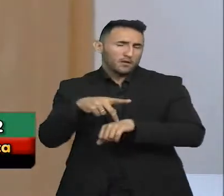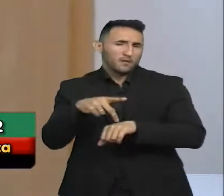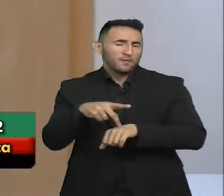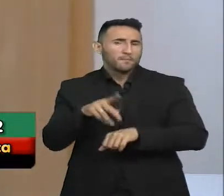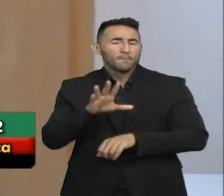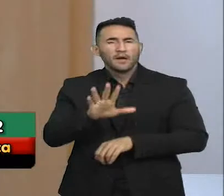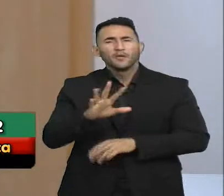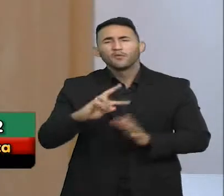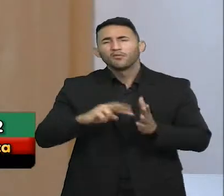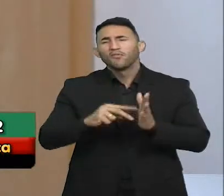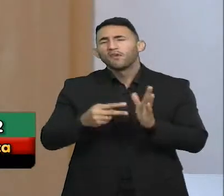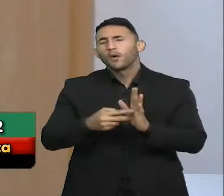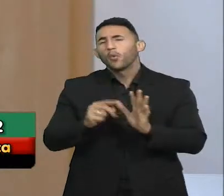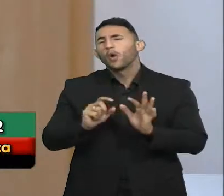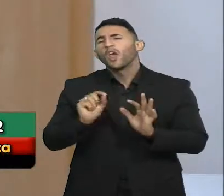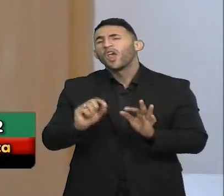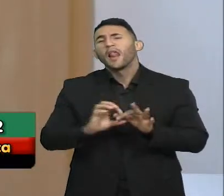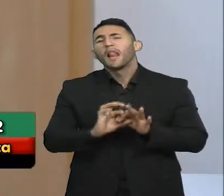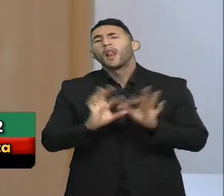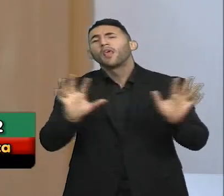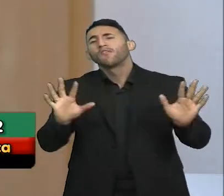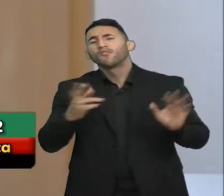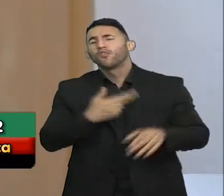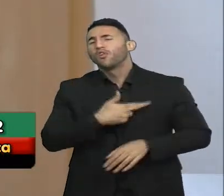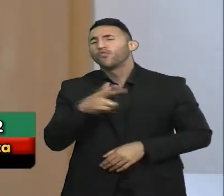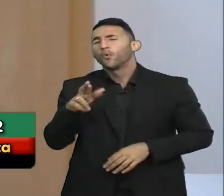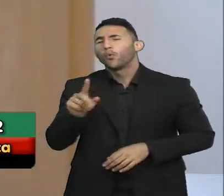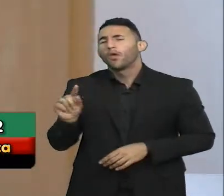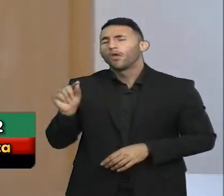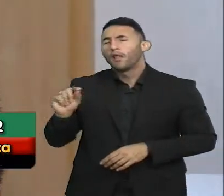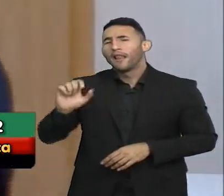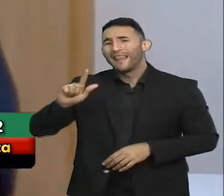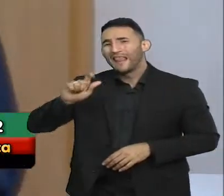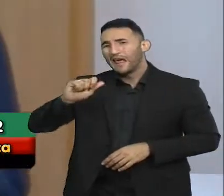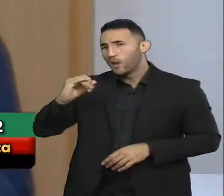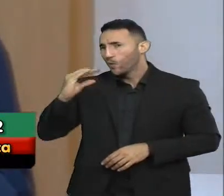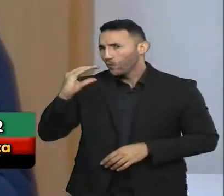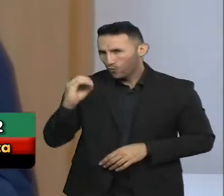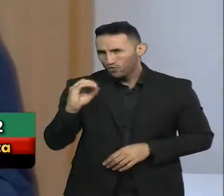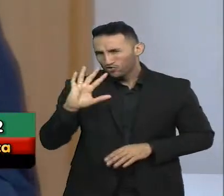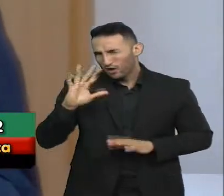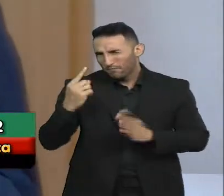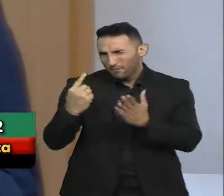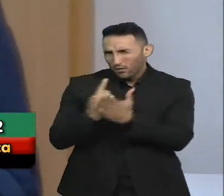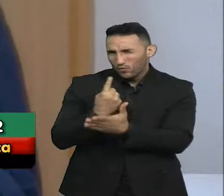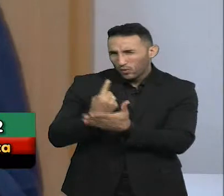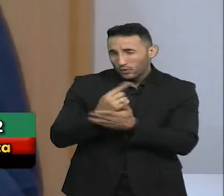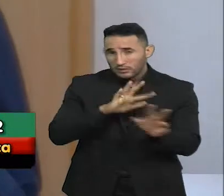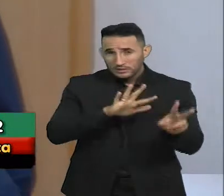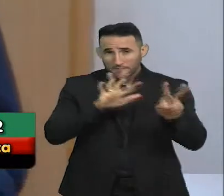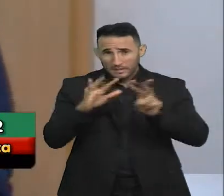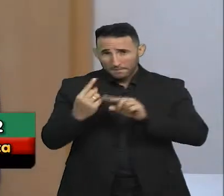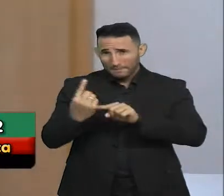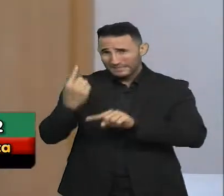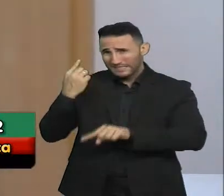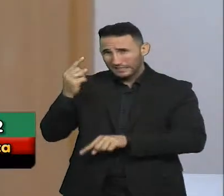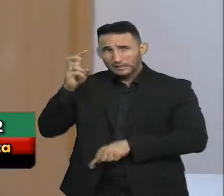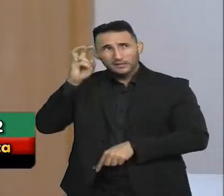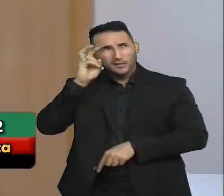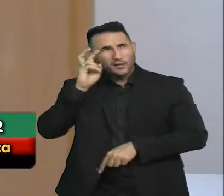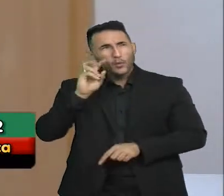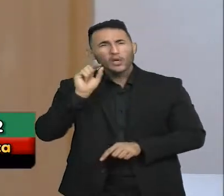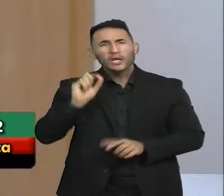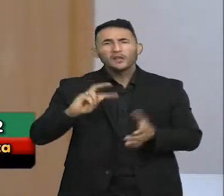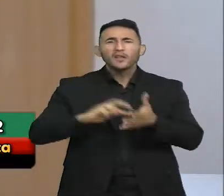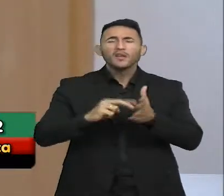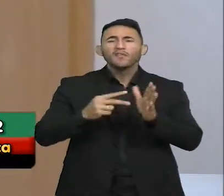essa laicidade do Estado? Significa, eu acho que até foi perguntado na semana passada, na quinta-feira, sobre o que significa esse